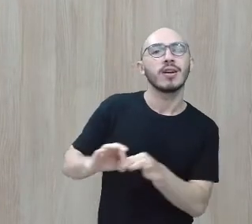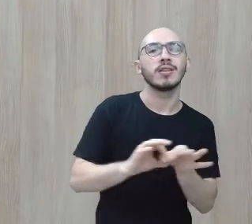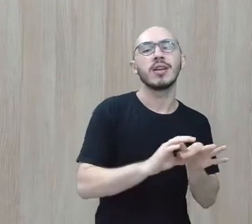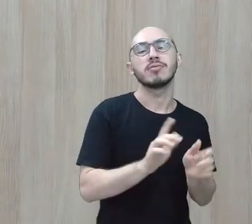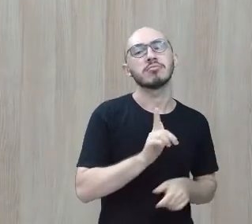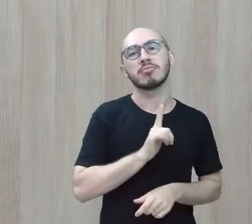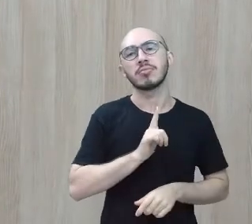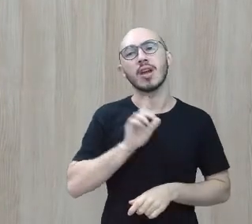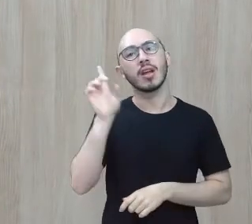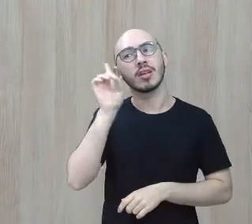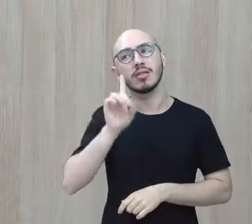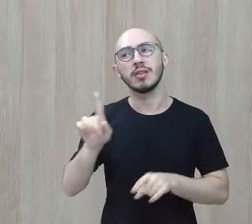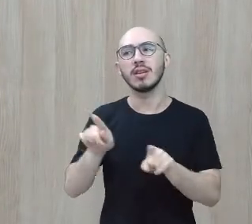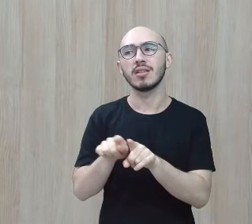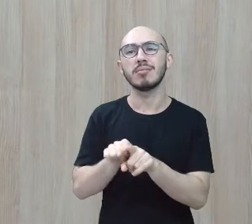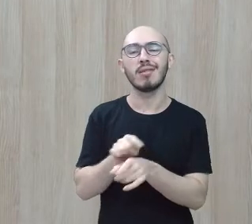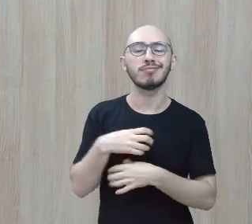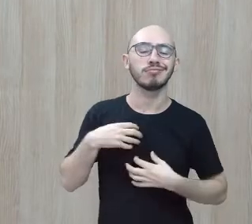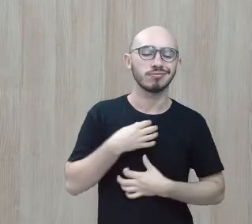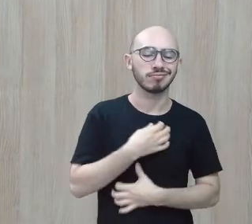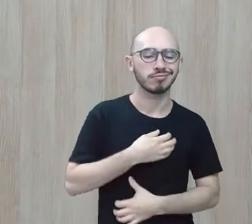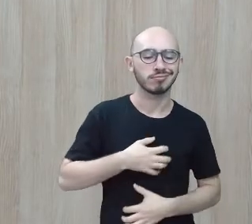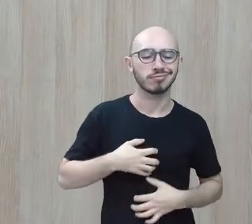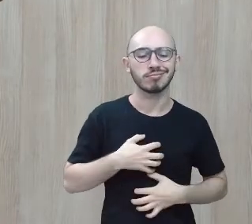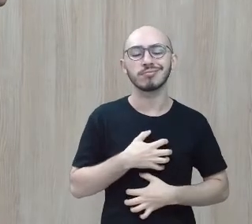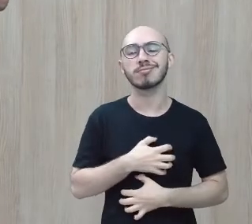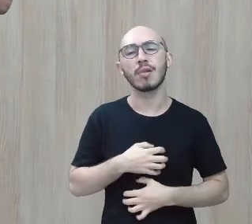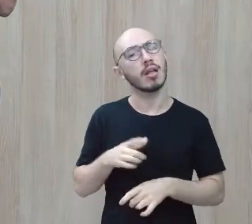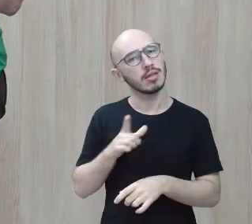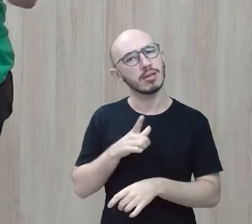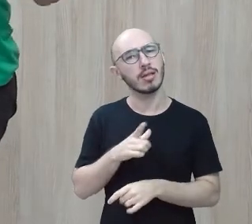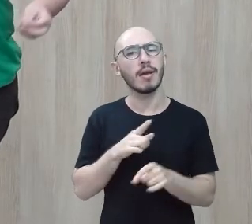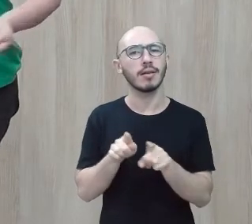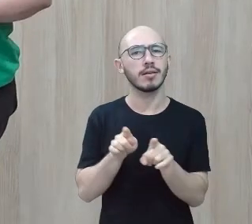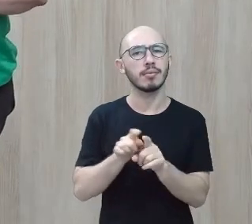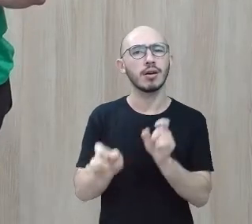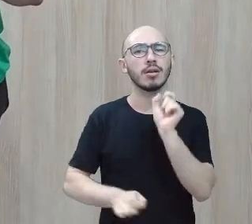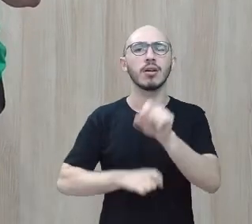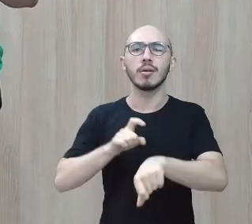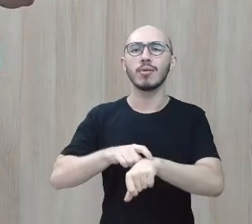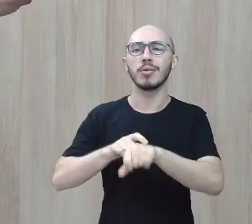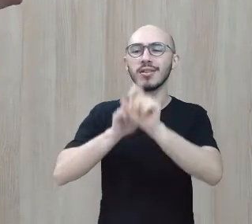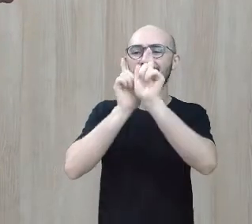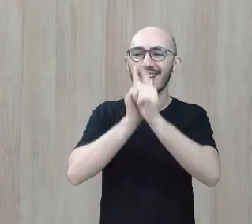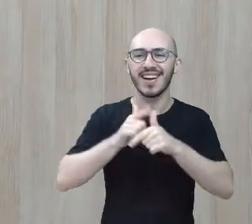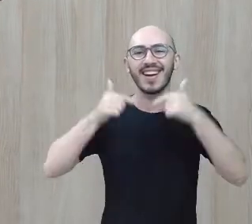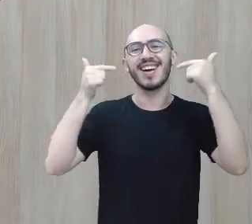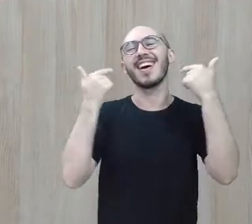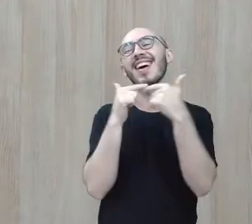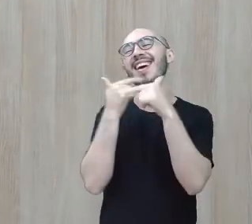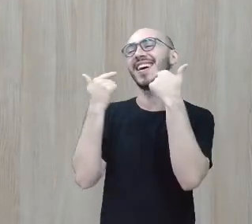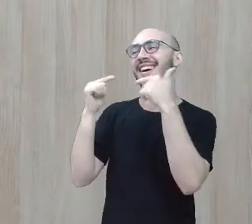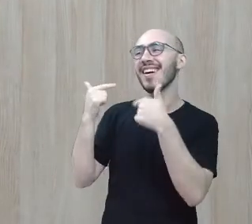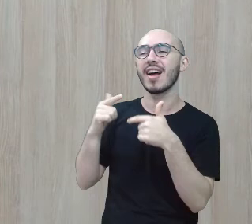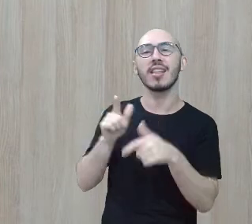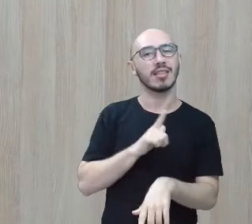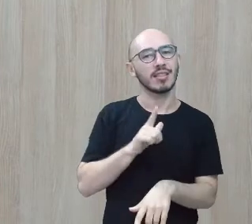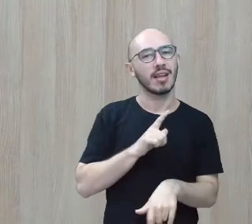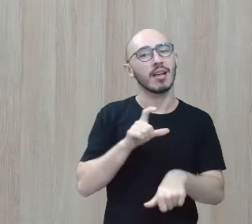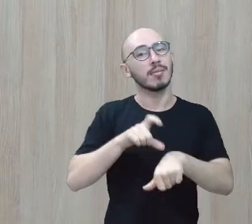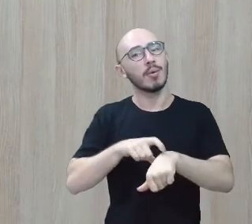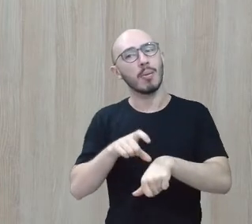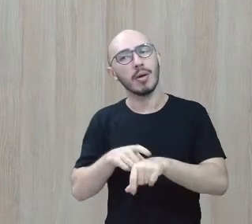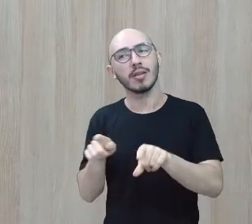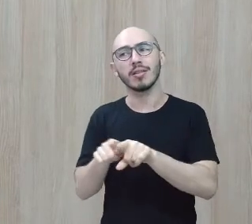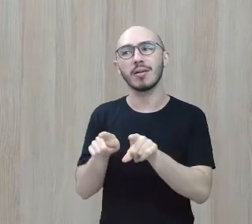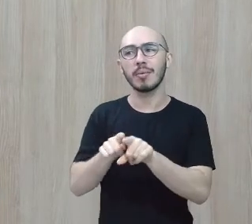existe aqueles dias de desencanto também, não é? Existe aquele momento que estamos rindo, dando gargalhadas, mas